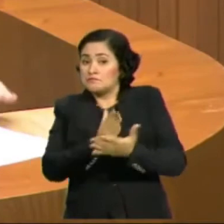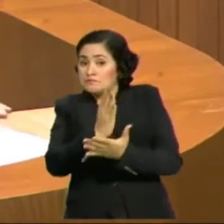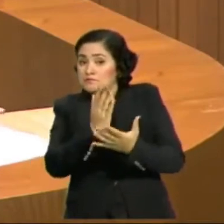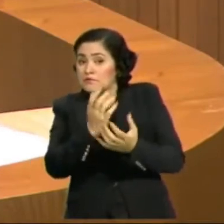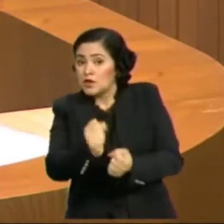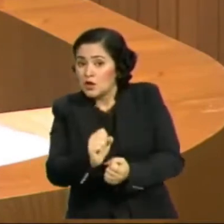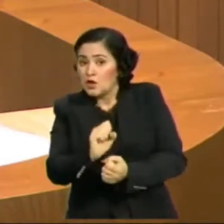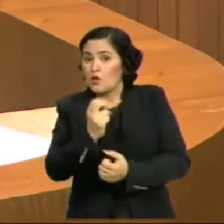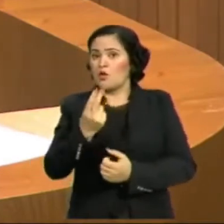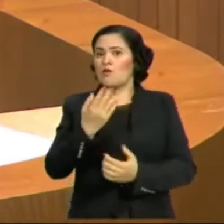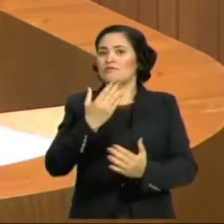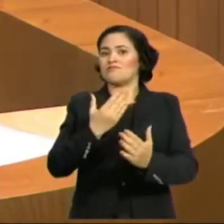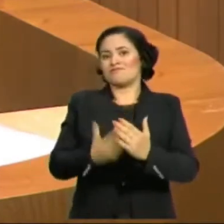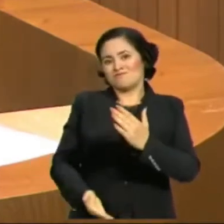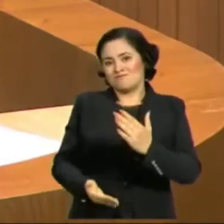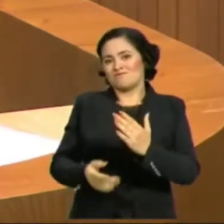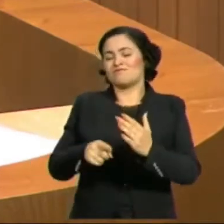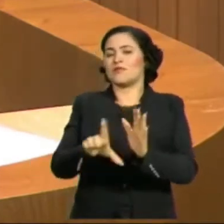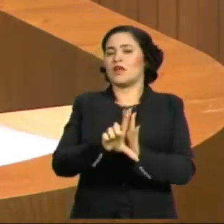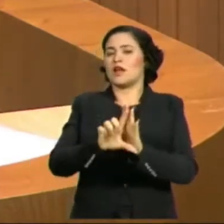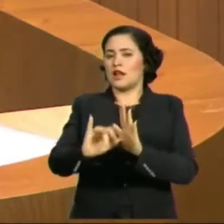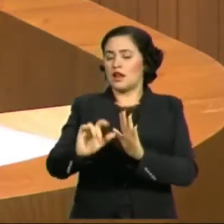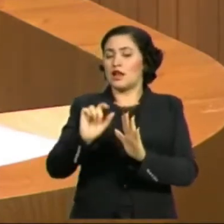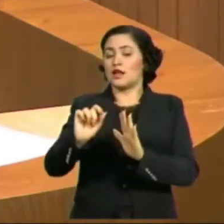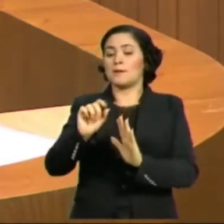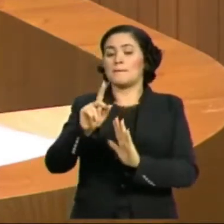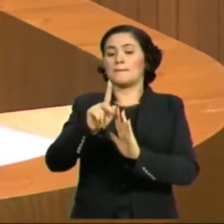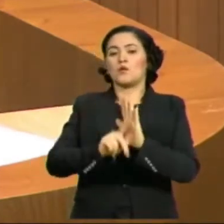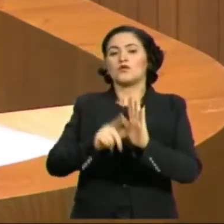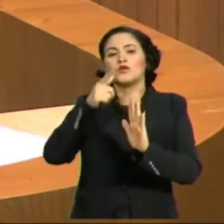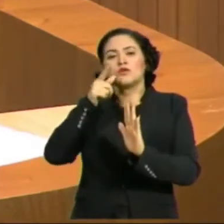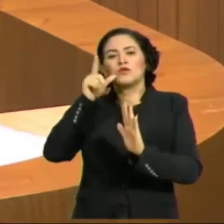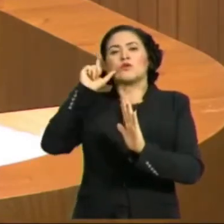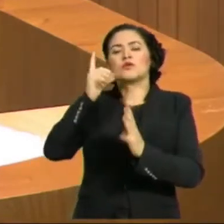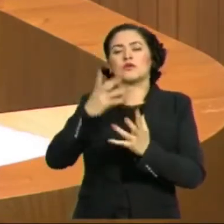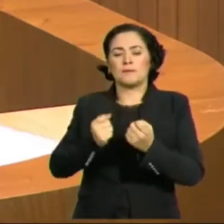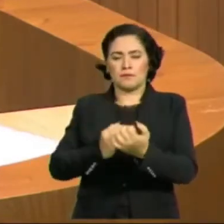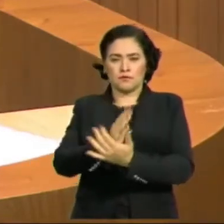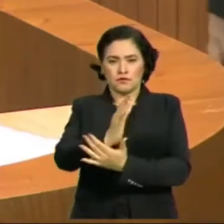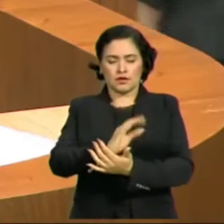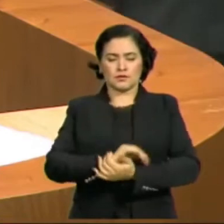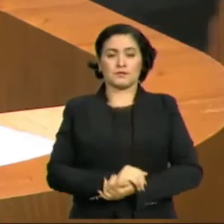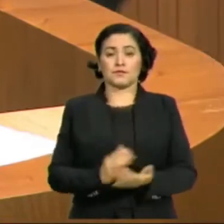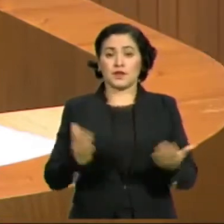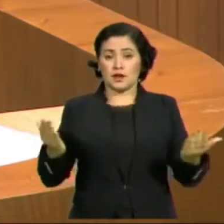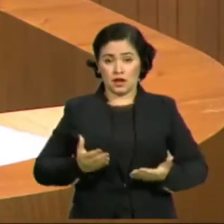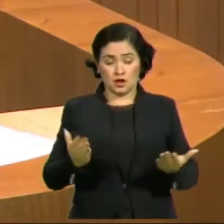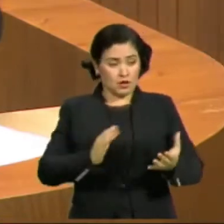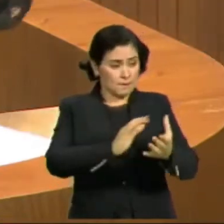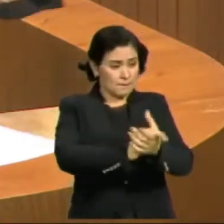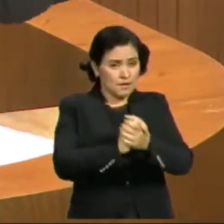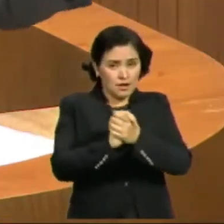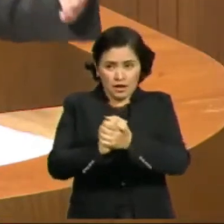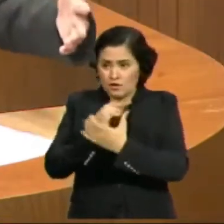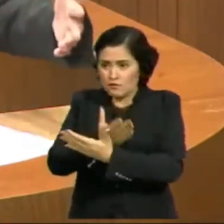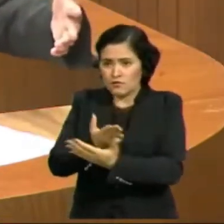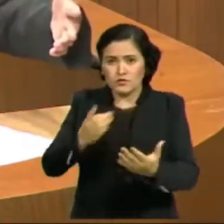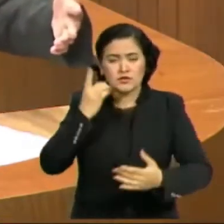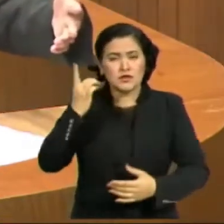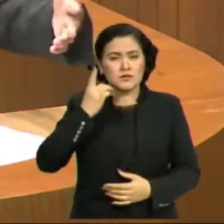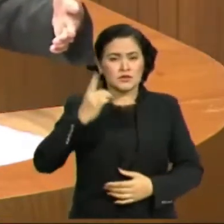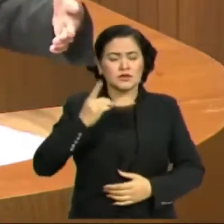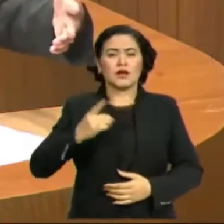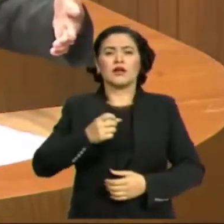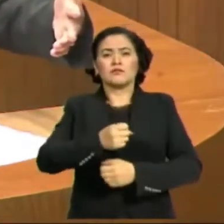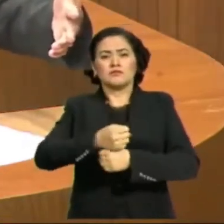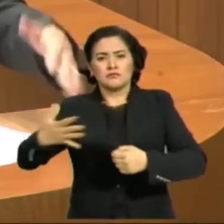parabenizar aqui aos nobres deputados dessa legislatura, que eu